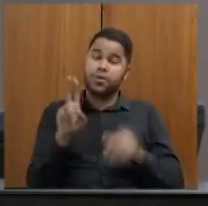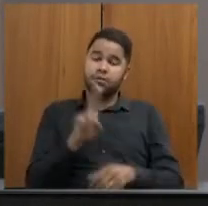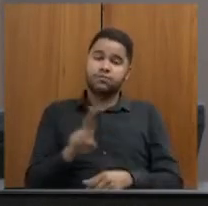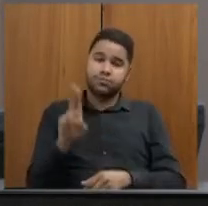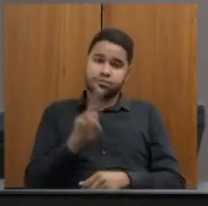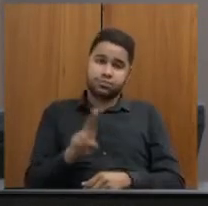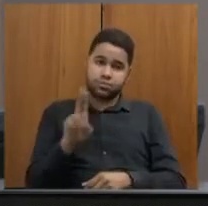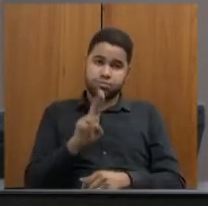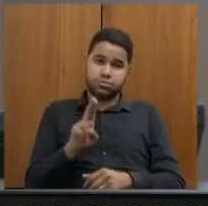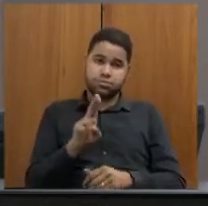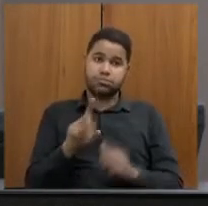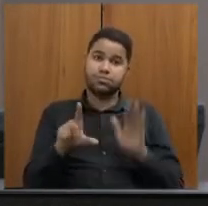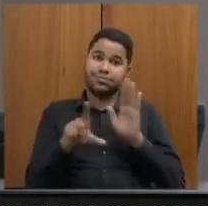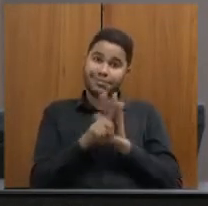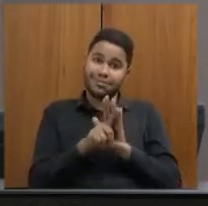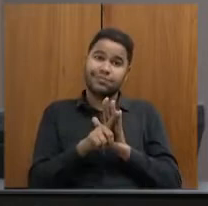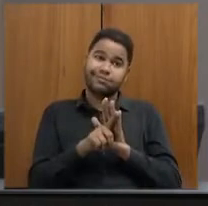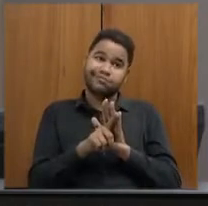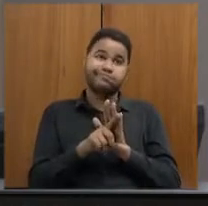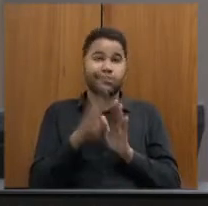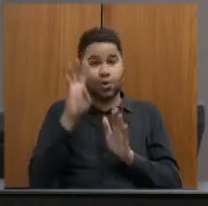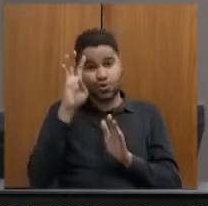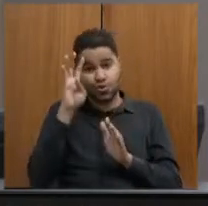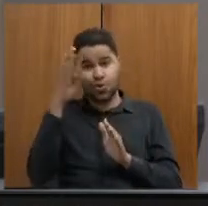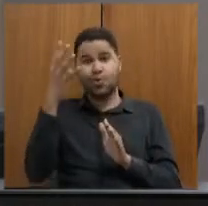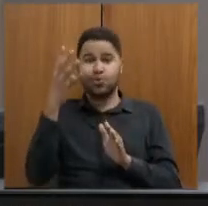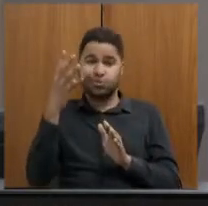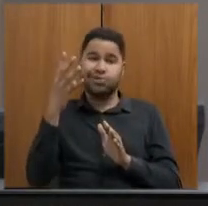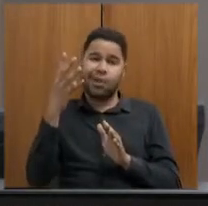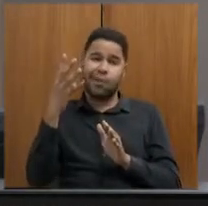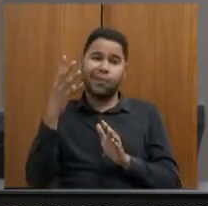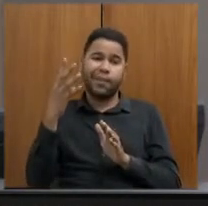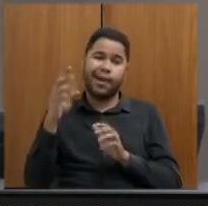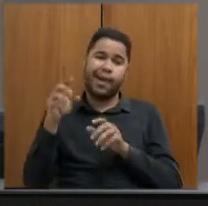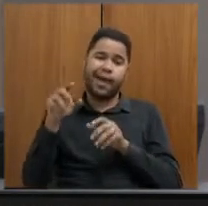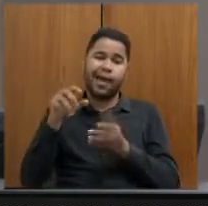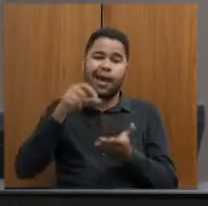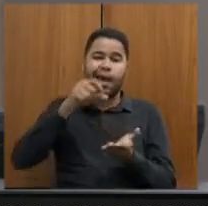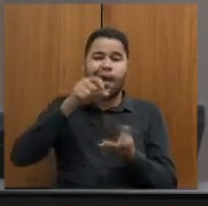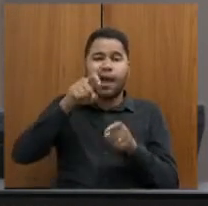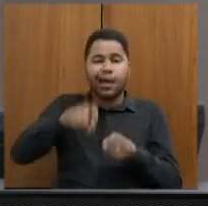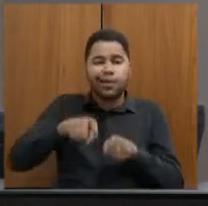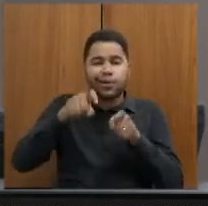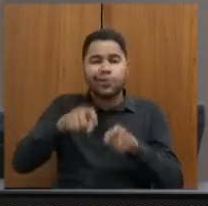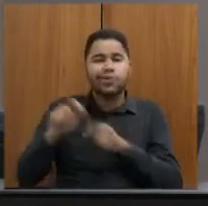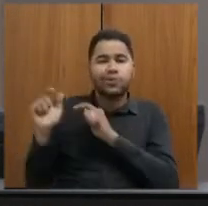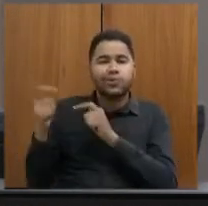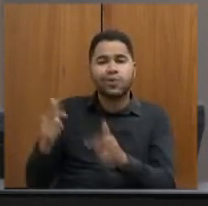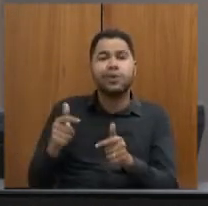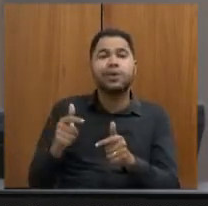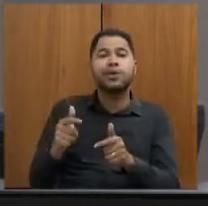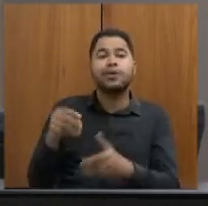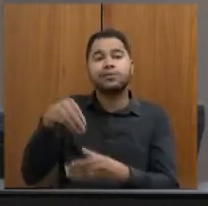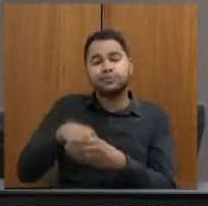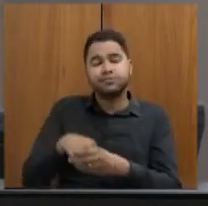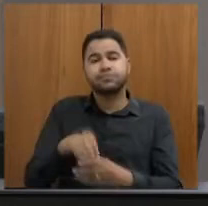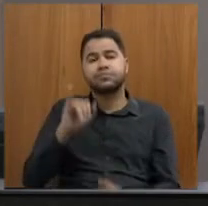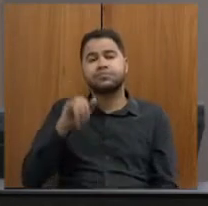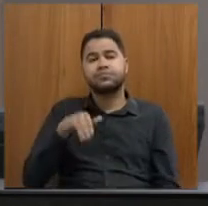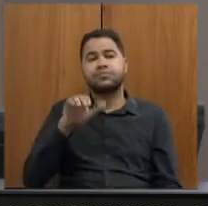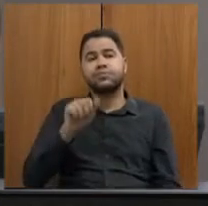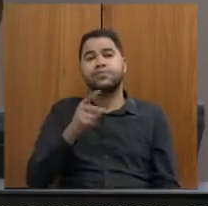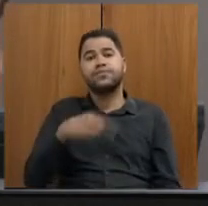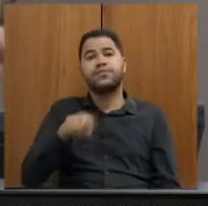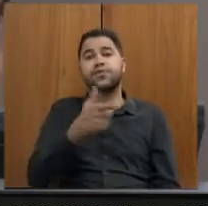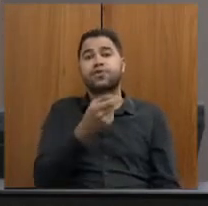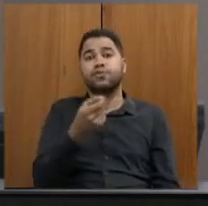usados esses produtos ainda são uma solução para agricultura convencional e dentro da legislação o imã faz a fiscalização aí vocês